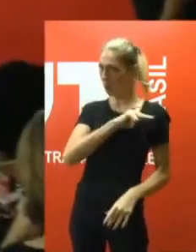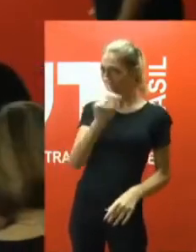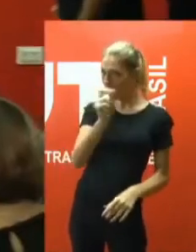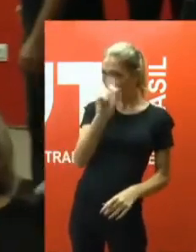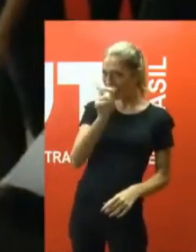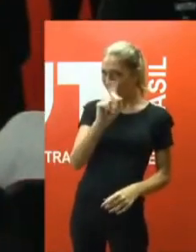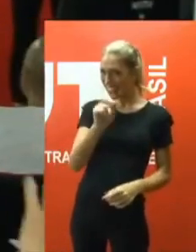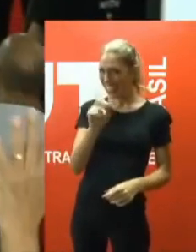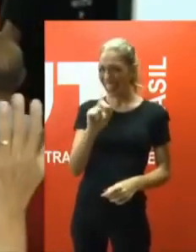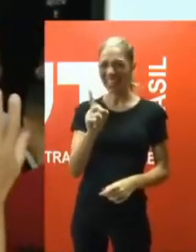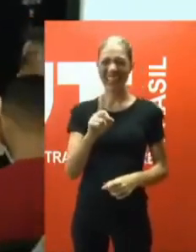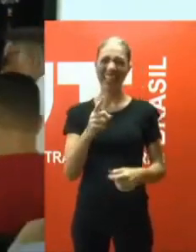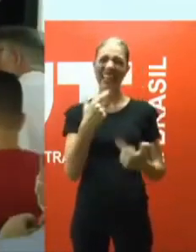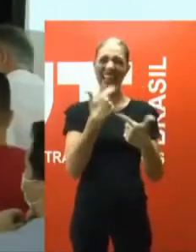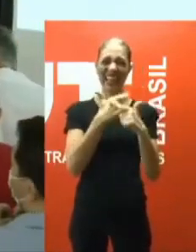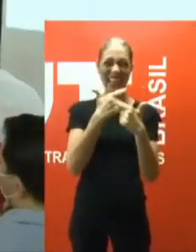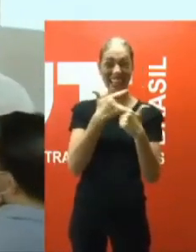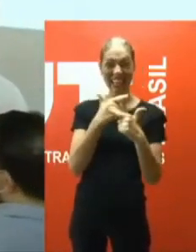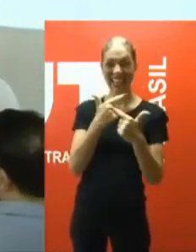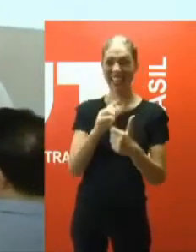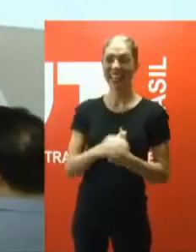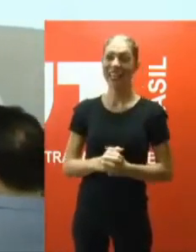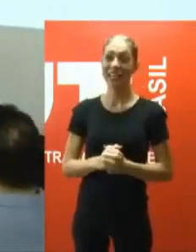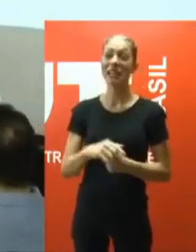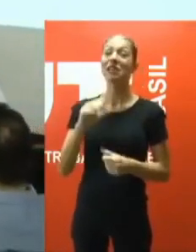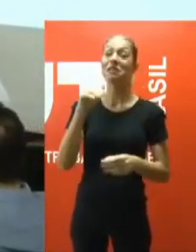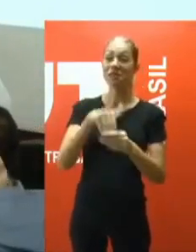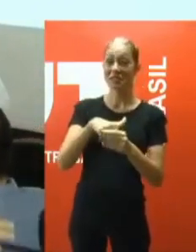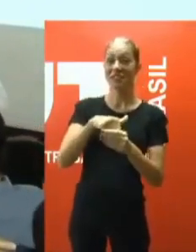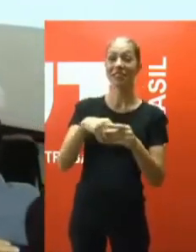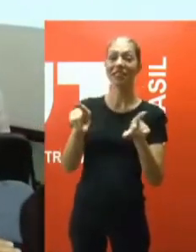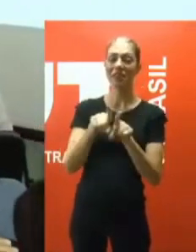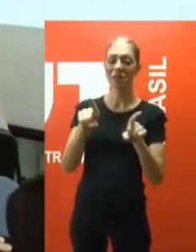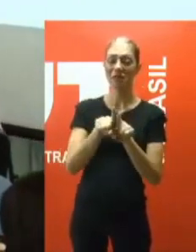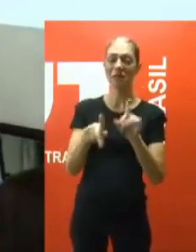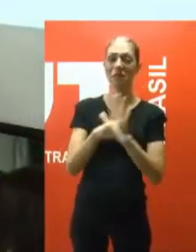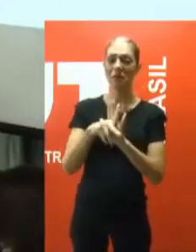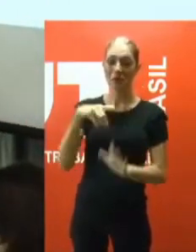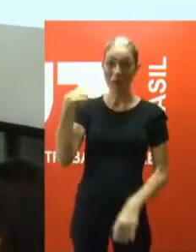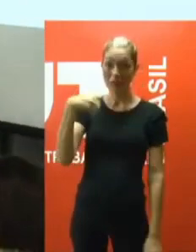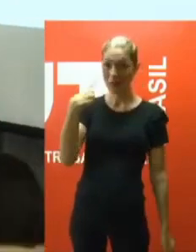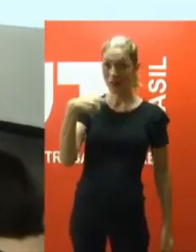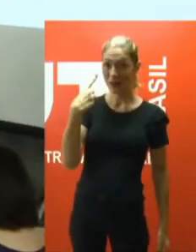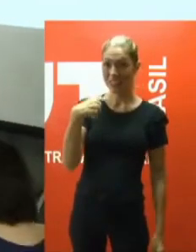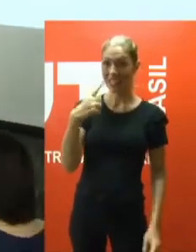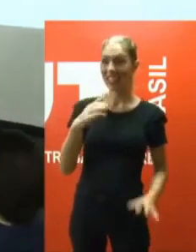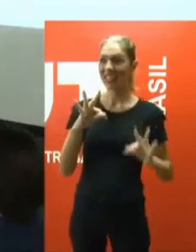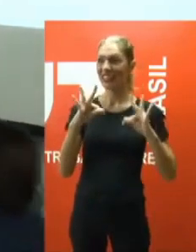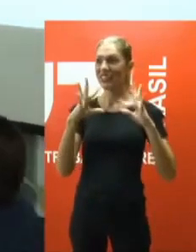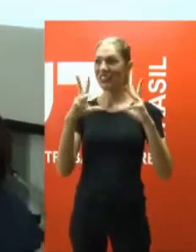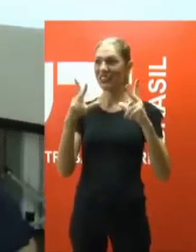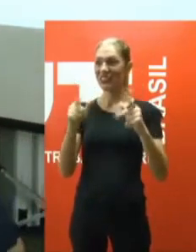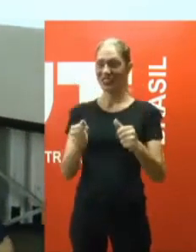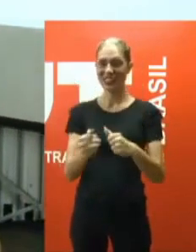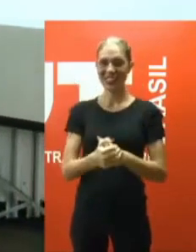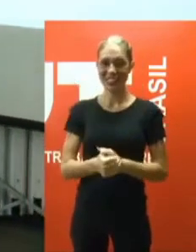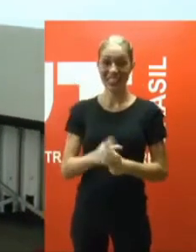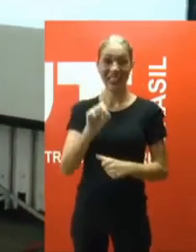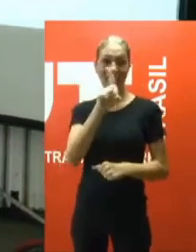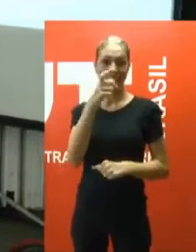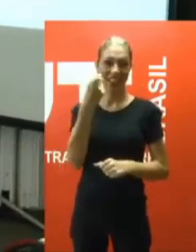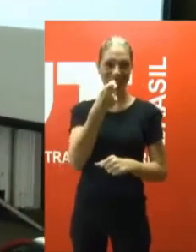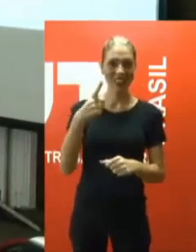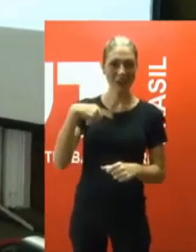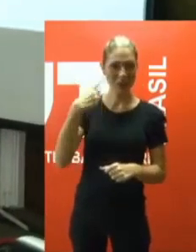Ah, é. E além de te eleger os deputados aí, né? Tem que ter os deputados, senadores que estão aí. Bancada forte,